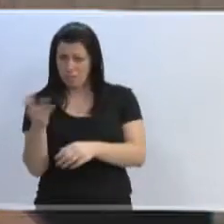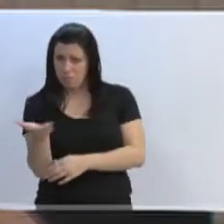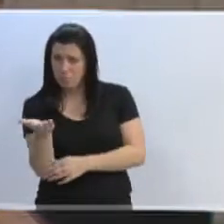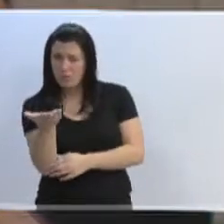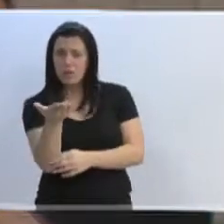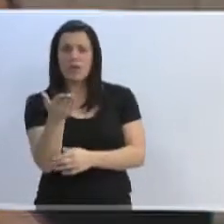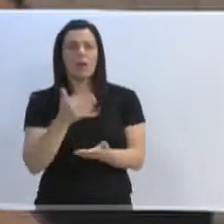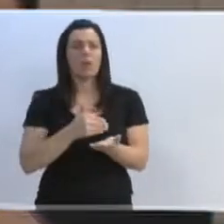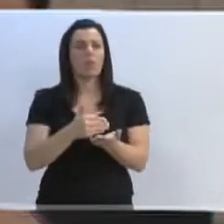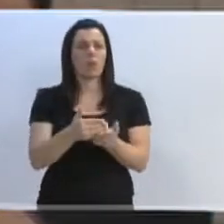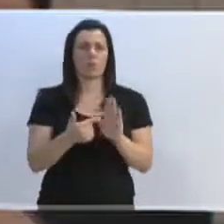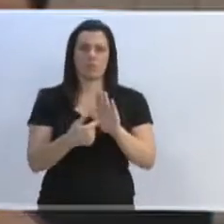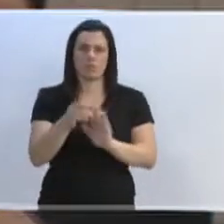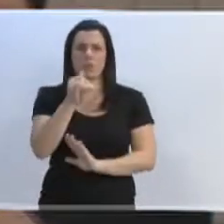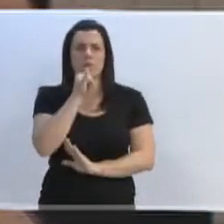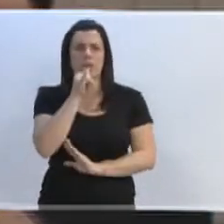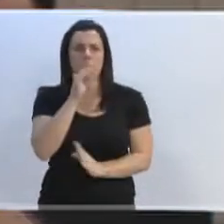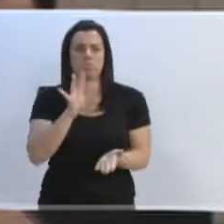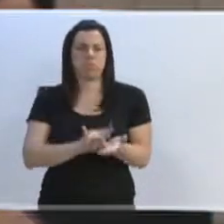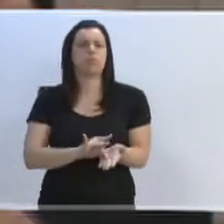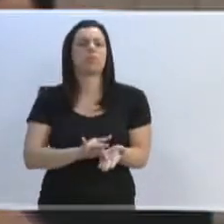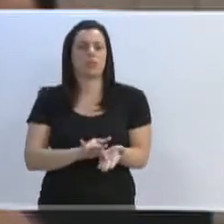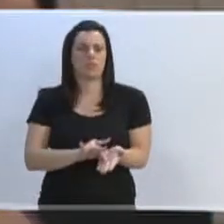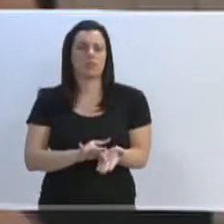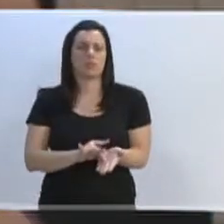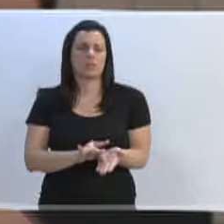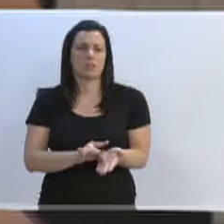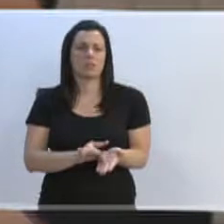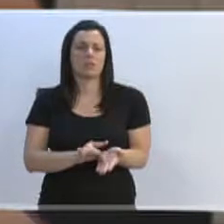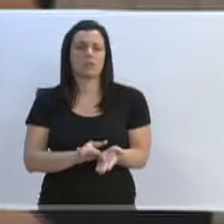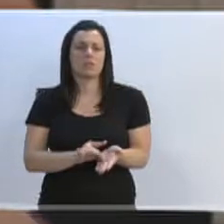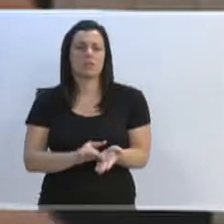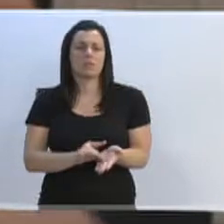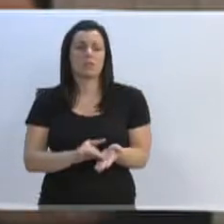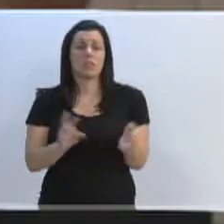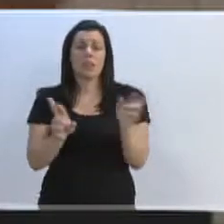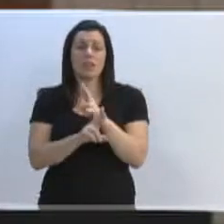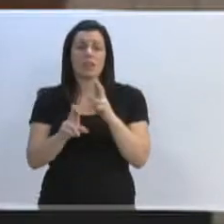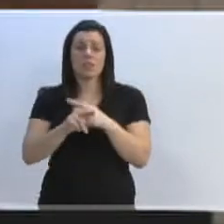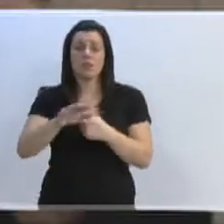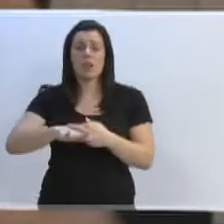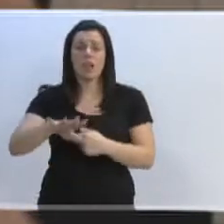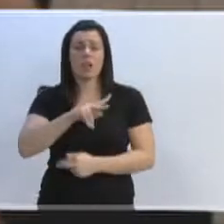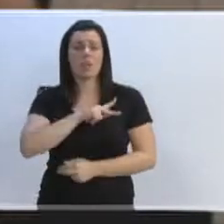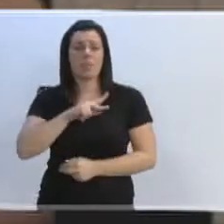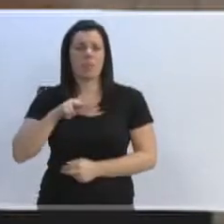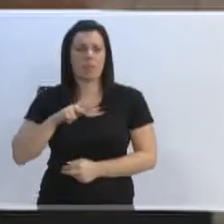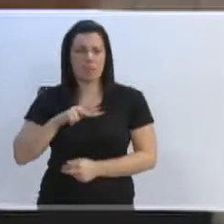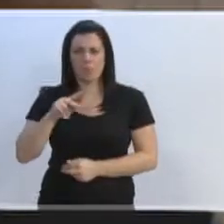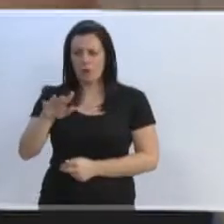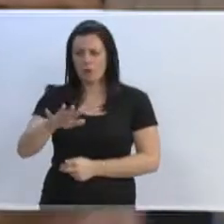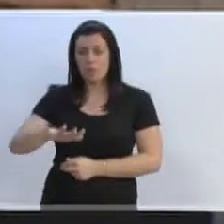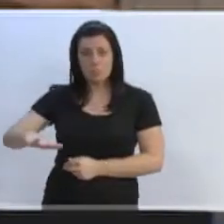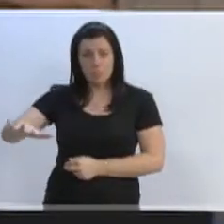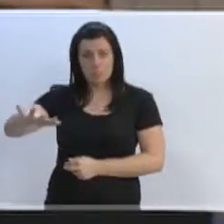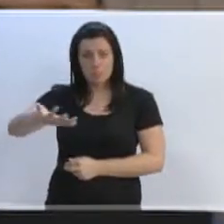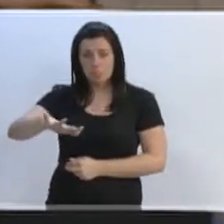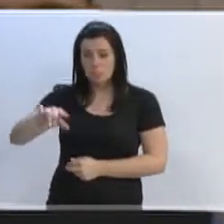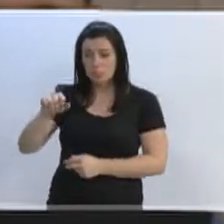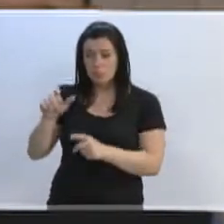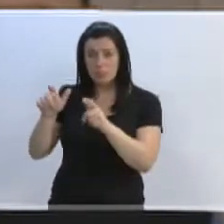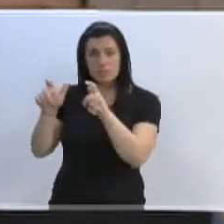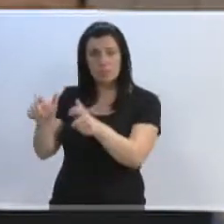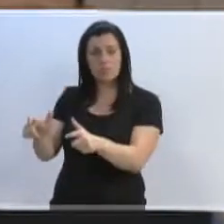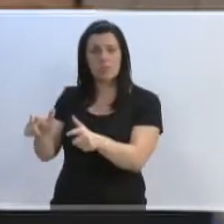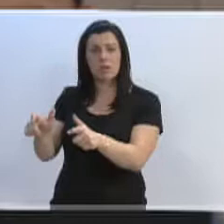que comece a dar o exemplo para valer, e de verdade com relação às áreas públicas, que o poder público tem que fazer, onde é público e está cheio de locais públicos